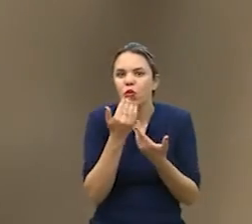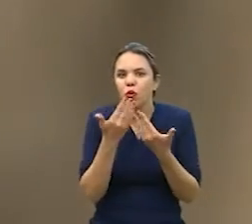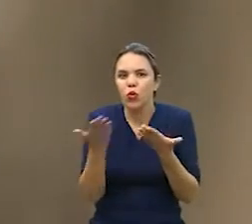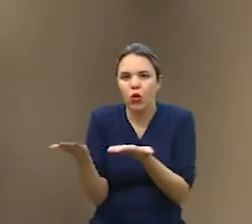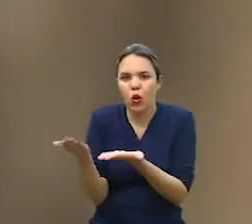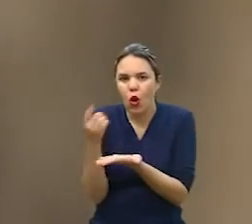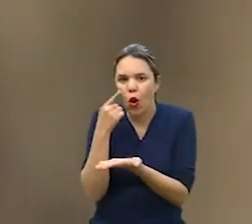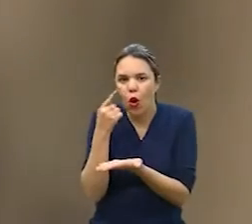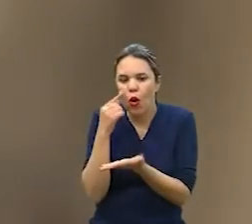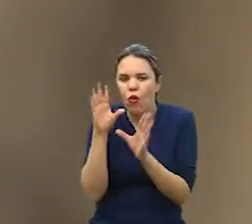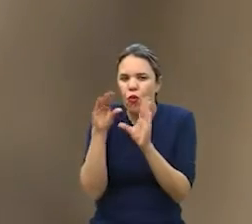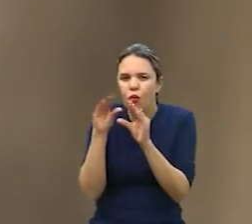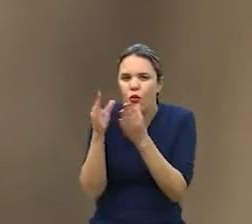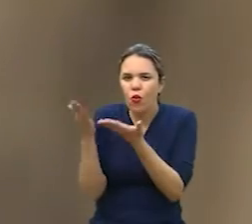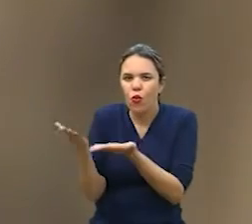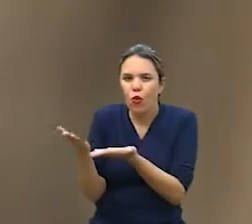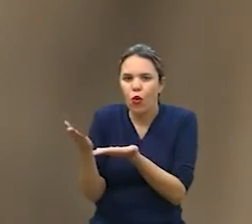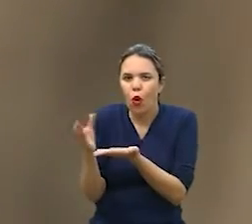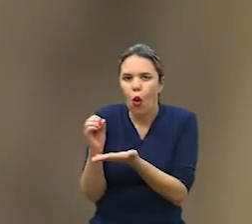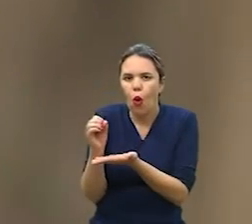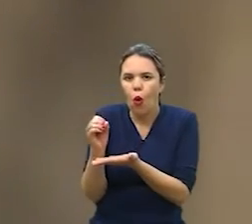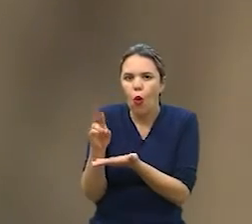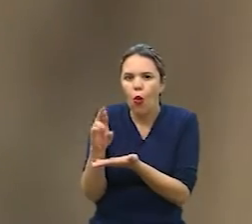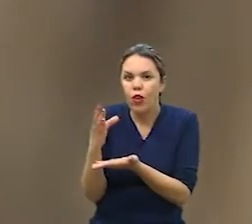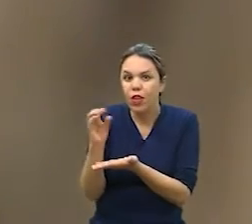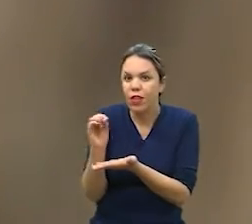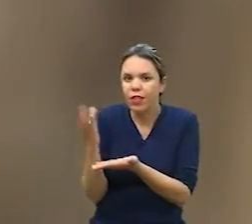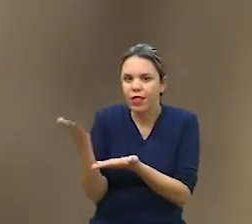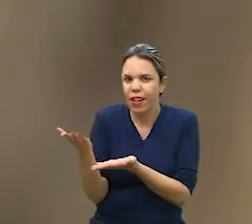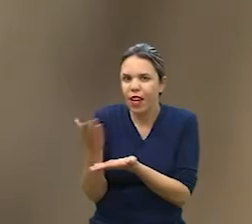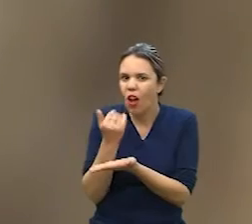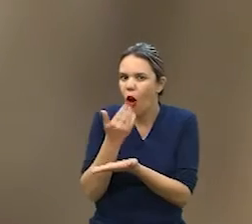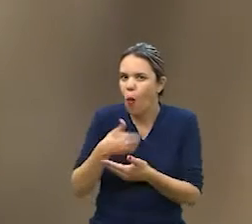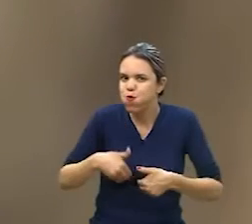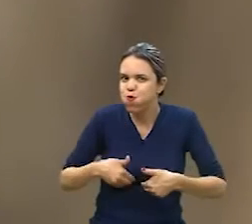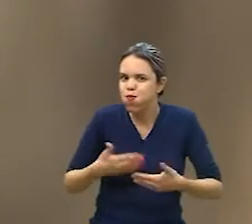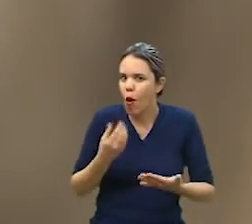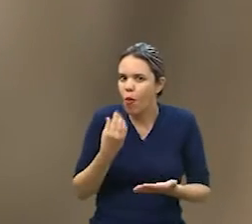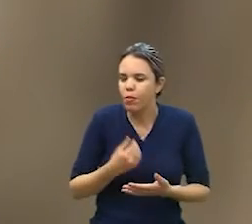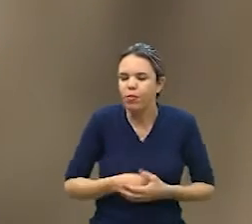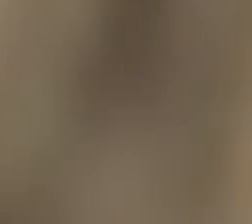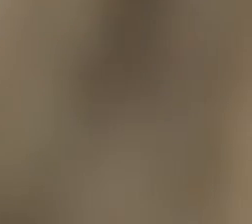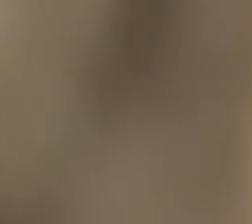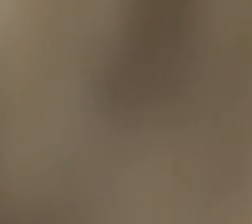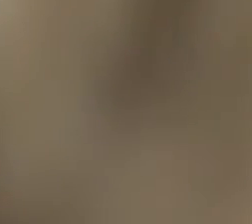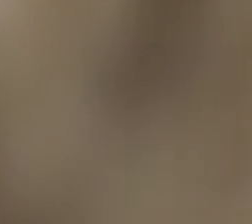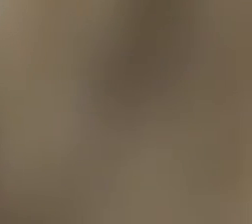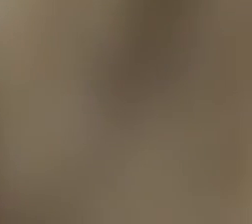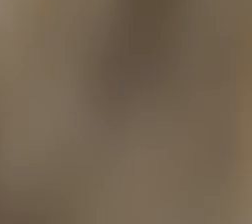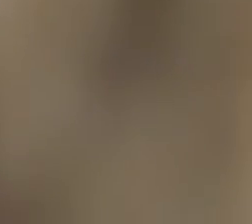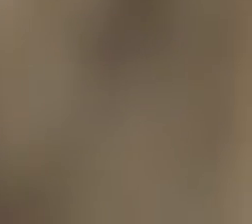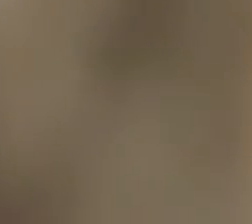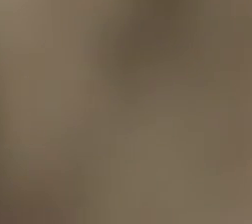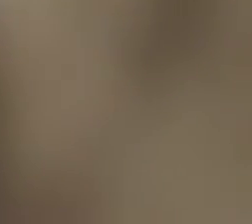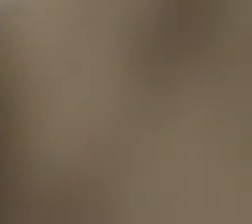E falando em comida, olha só que fofura o ouriço. Esse é bom de apetite, hein?